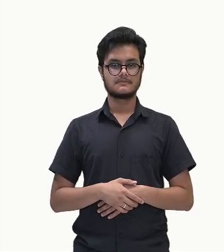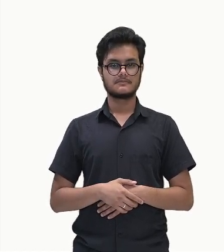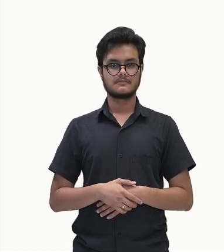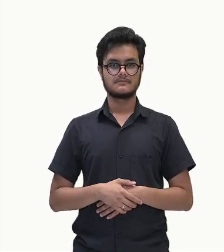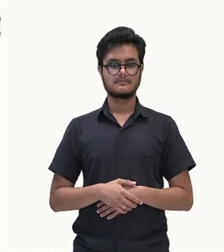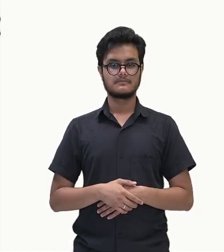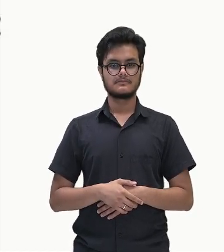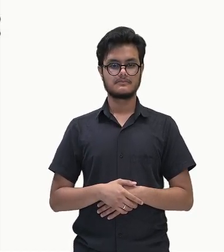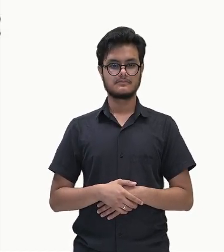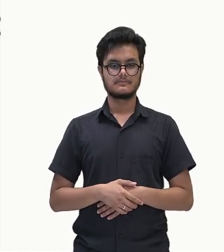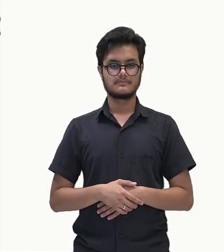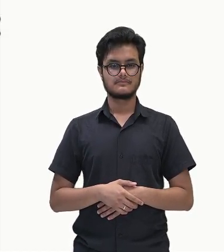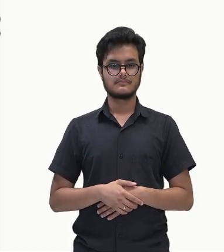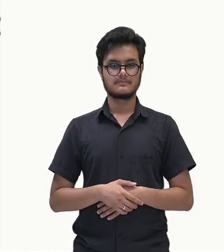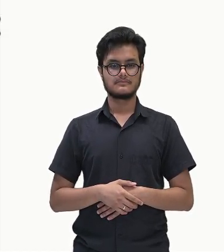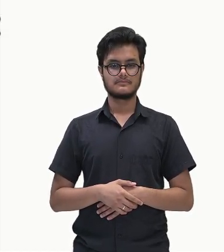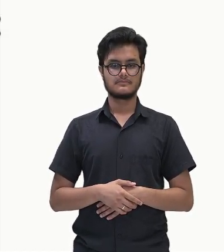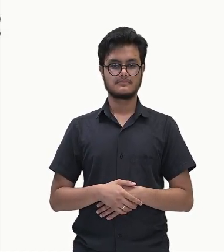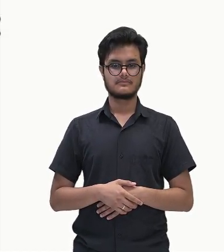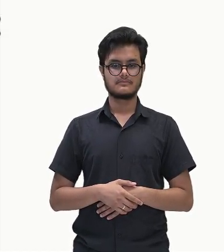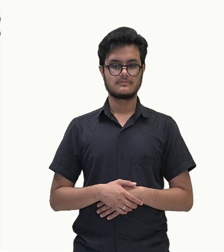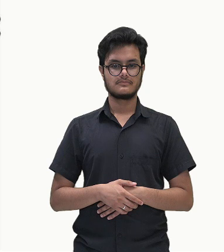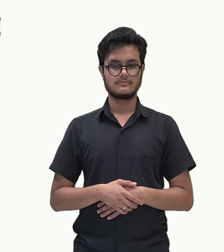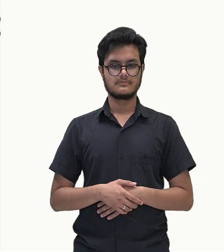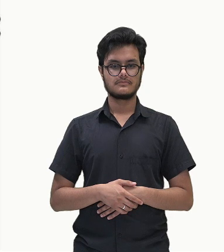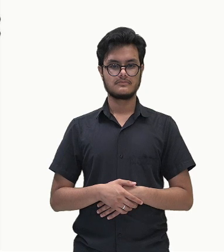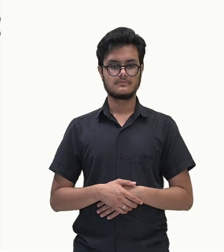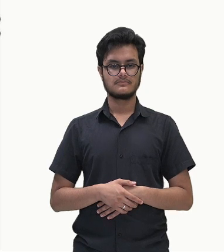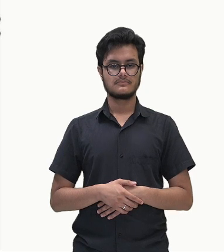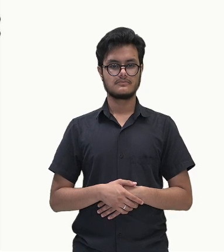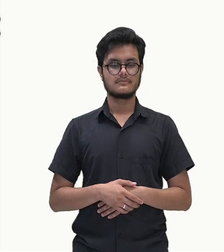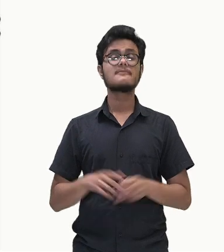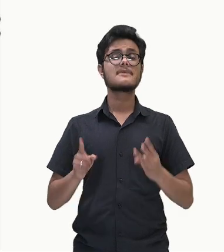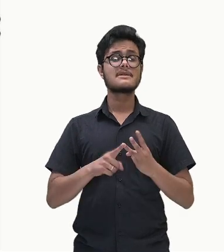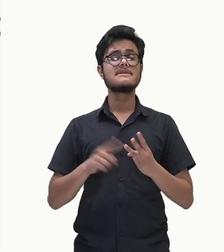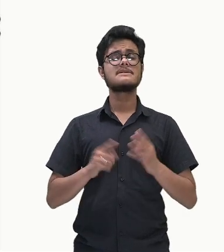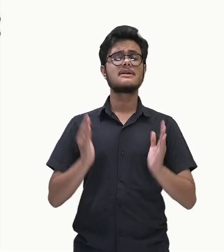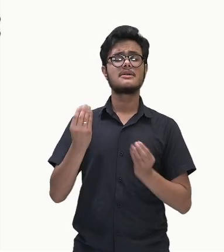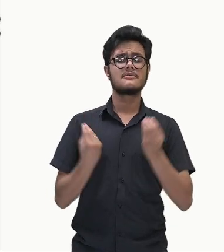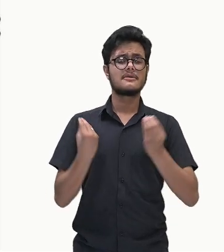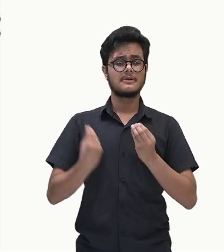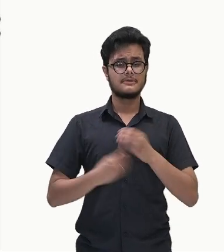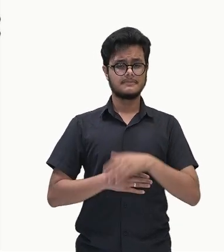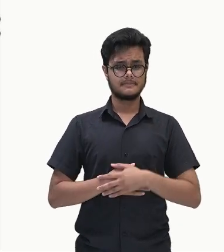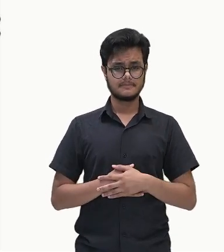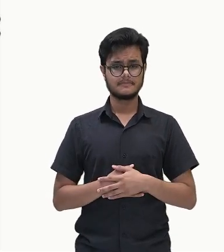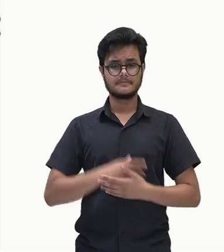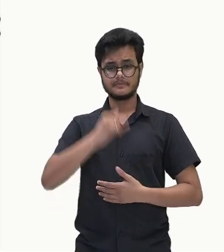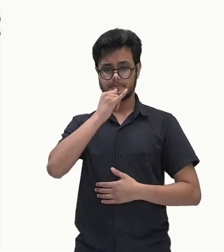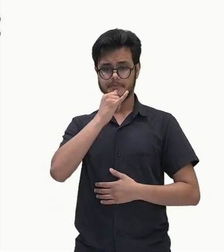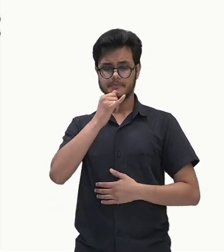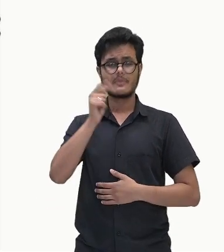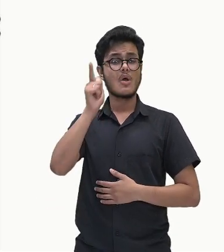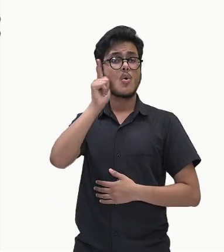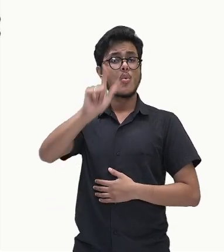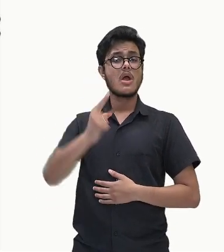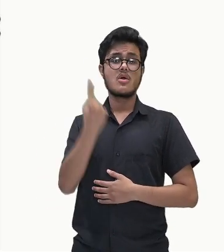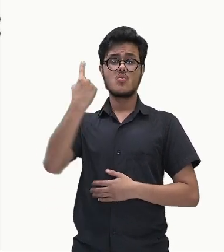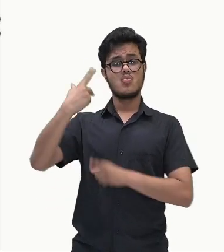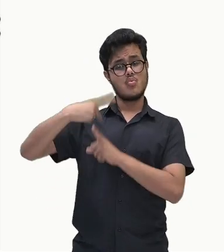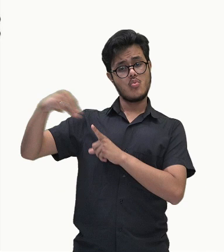3.000 ganha não né Sai do jogo com R 3.000 e o terceiro cenário é você ganhando uma e